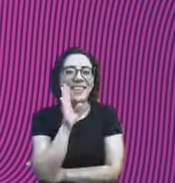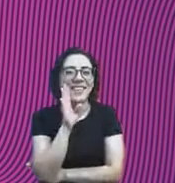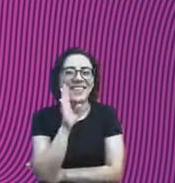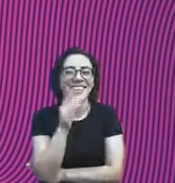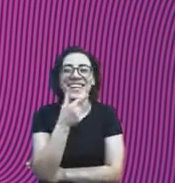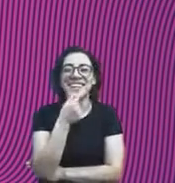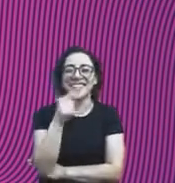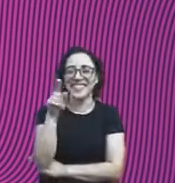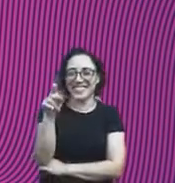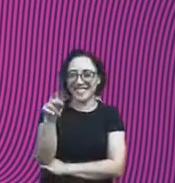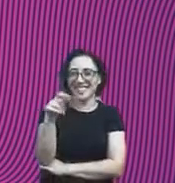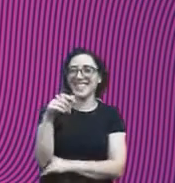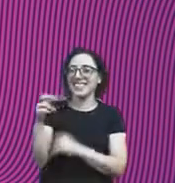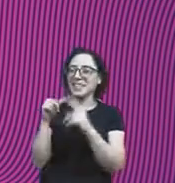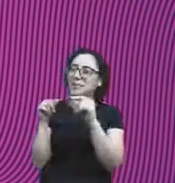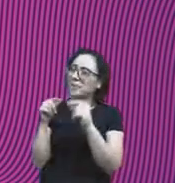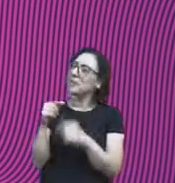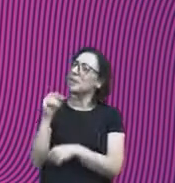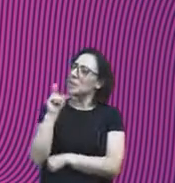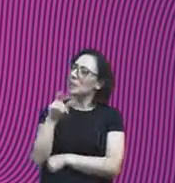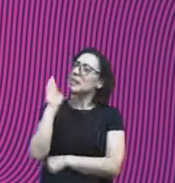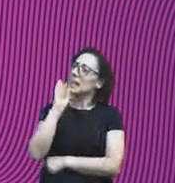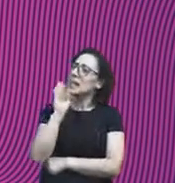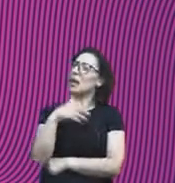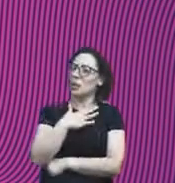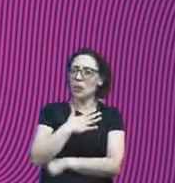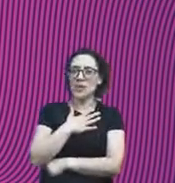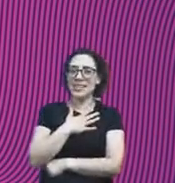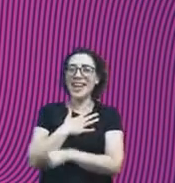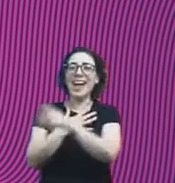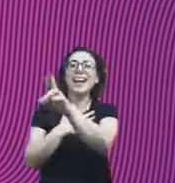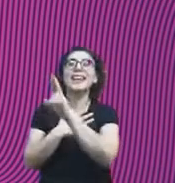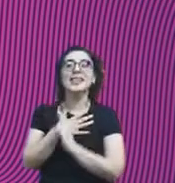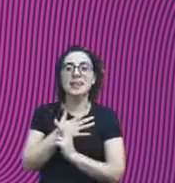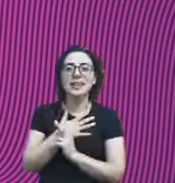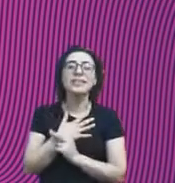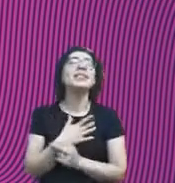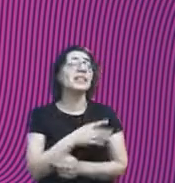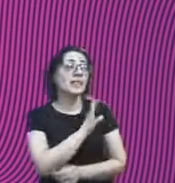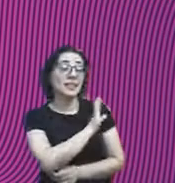precisa descobrir por que a gente não faz as coisas, e o Brito colocou muito bem isso.